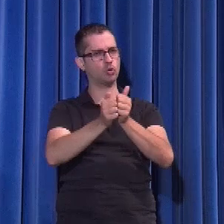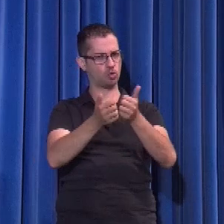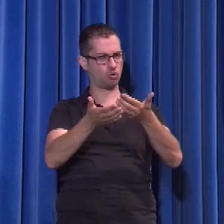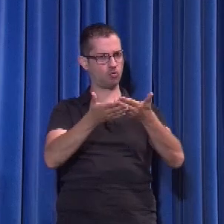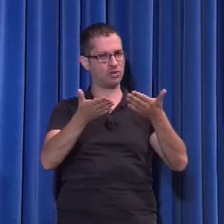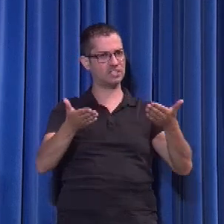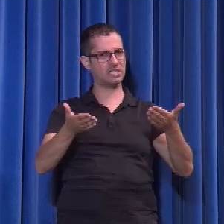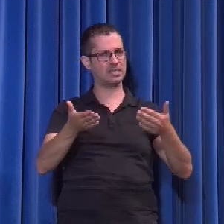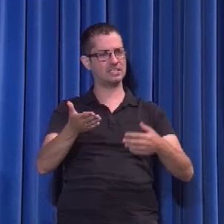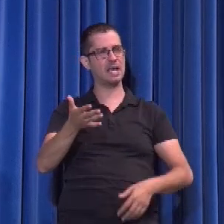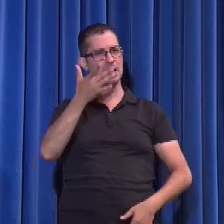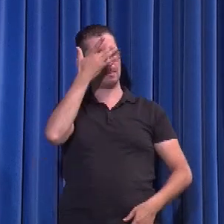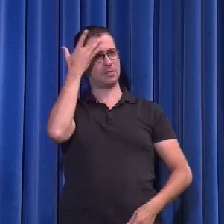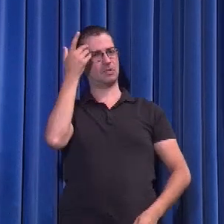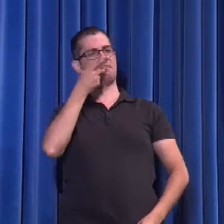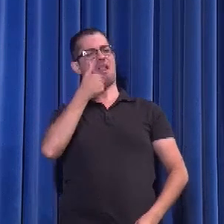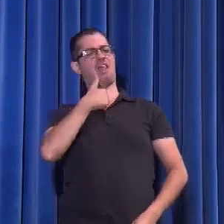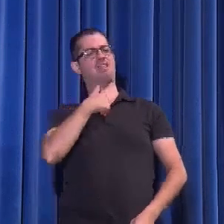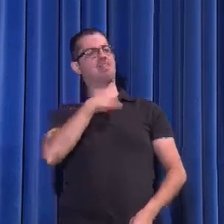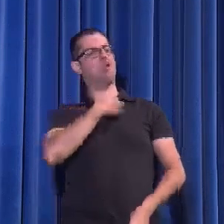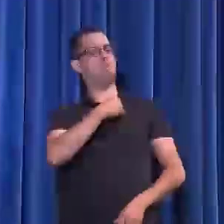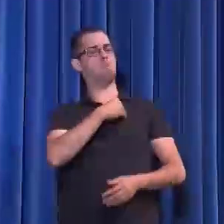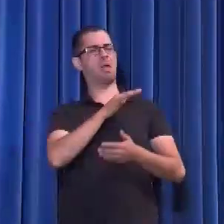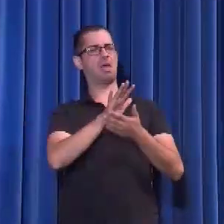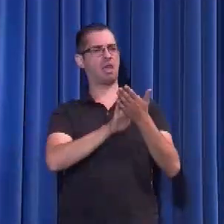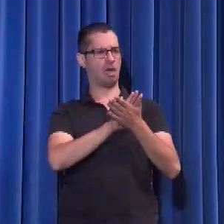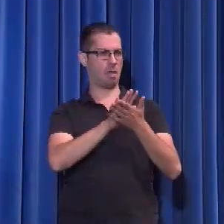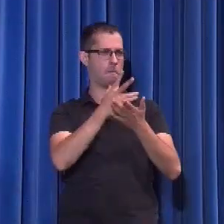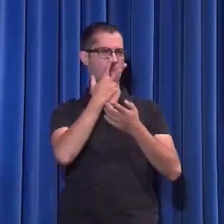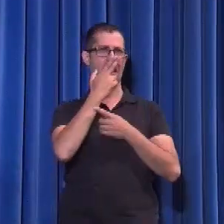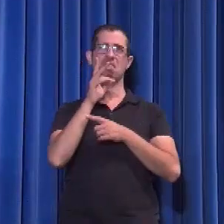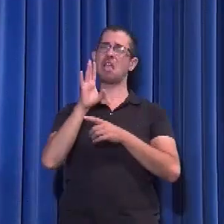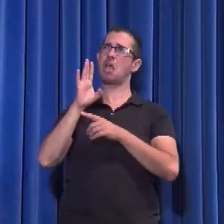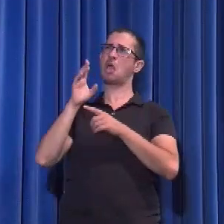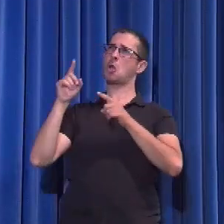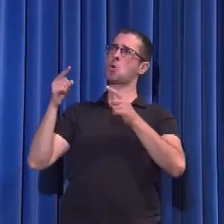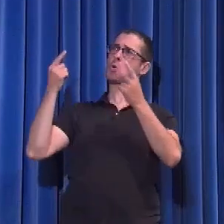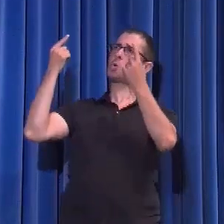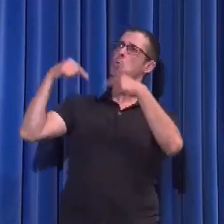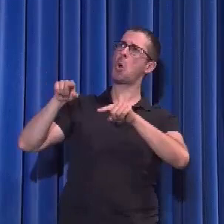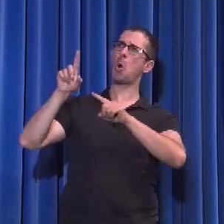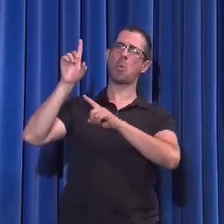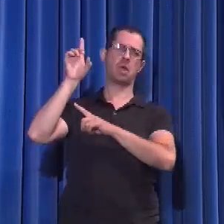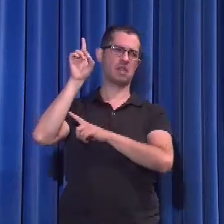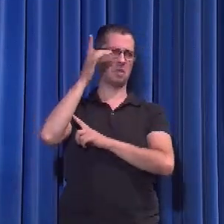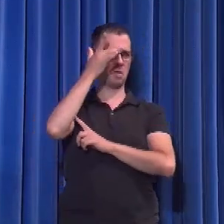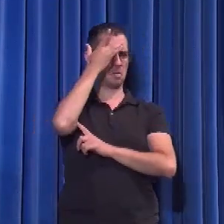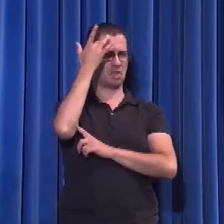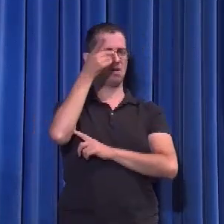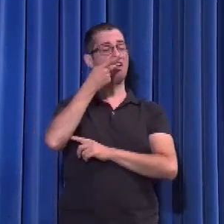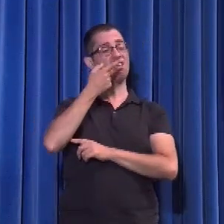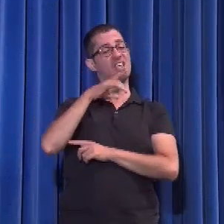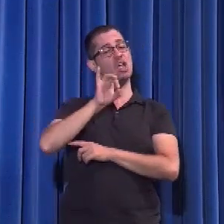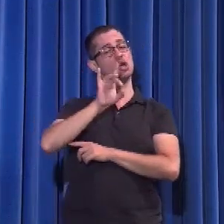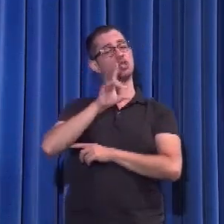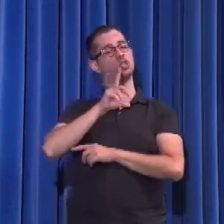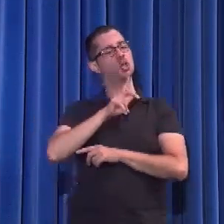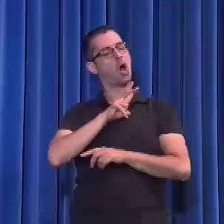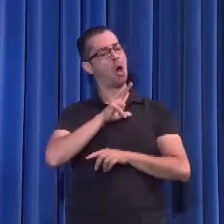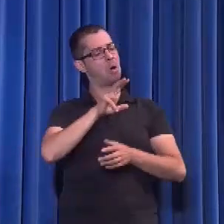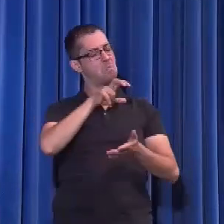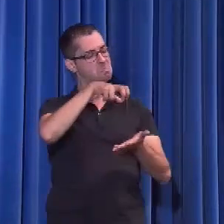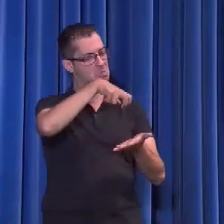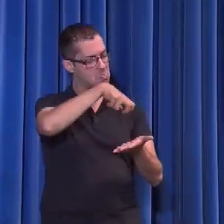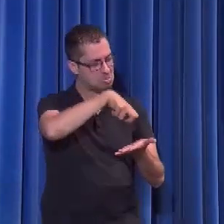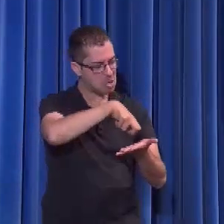não pequei. Olha o cinismo. Eu não pequei. Eu só me prostrei, me prostituí,